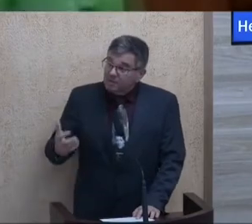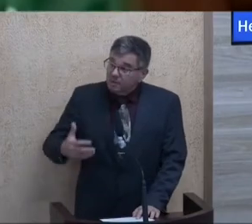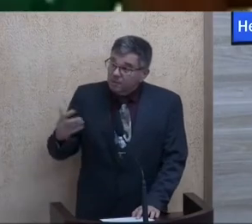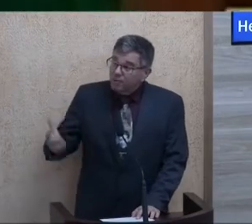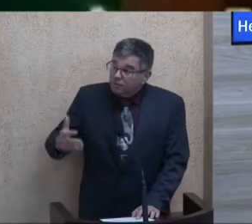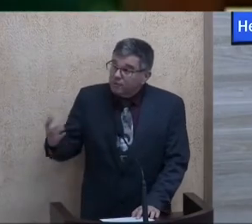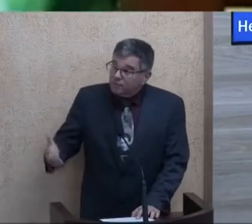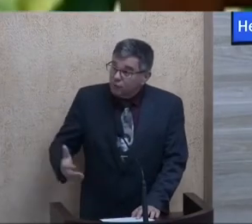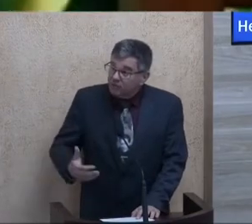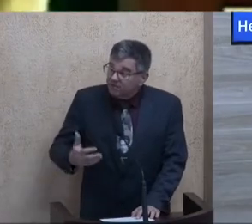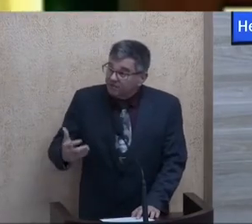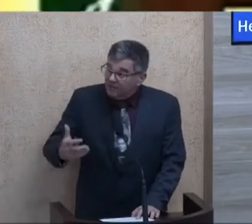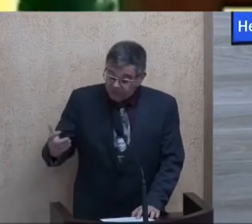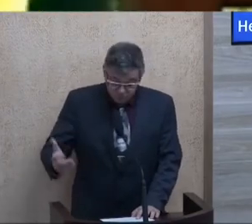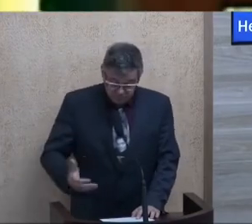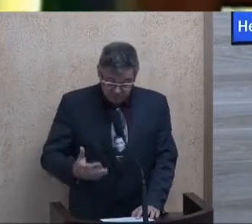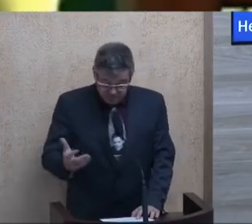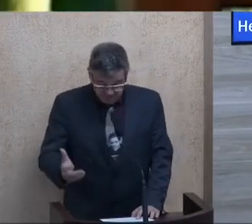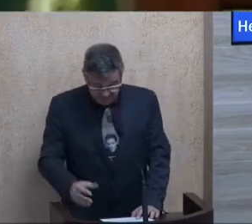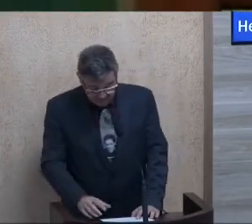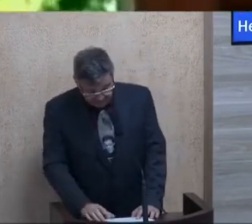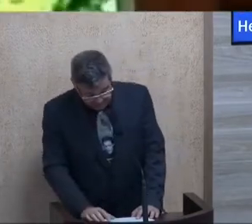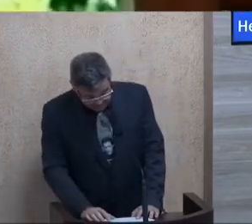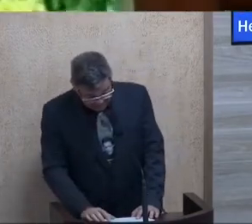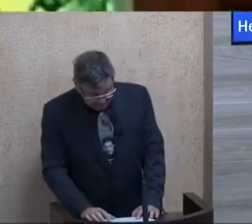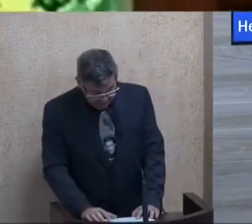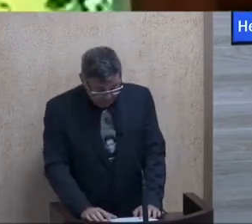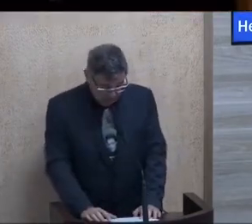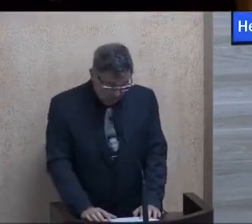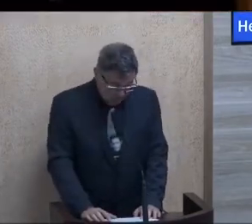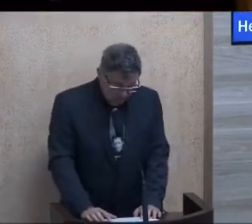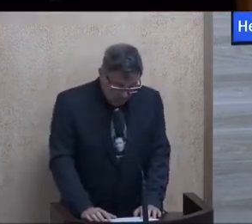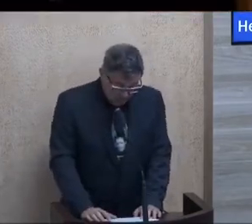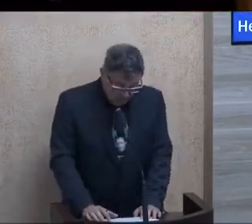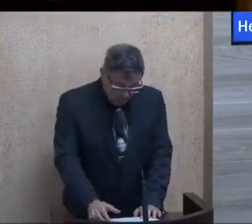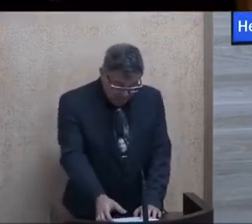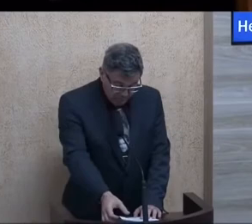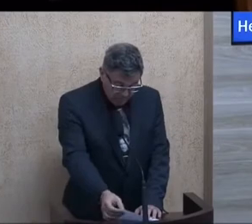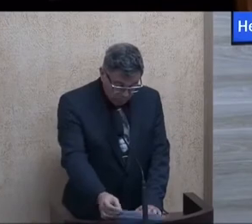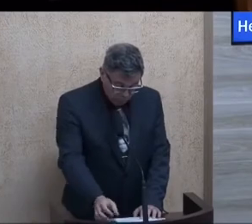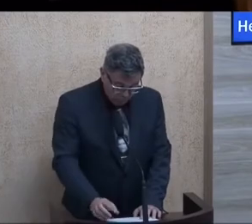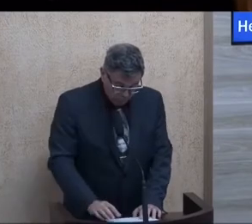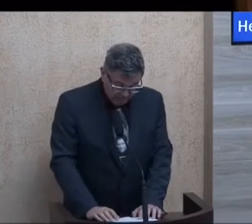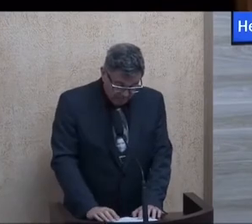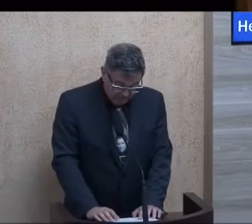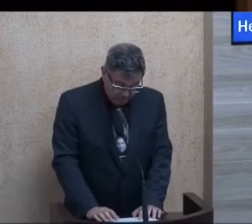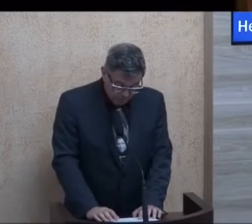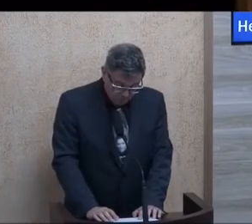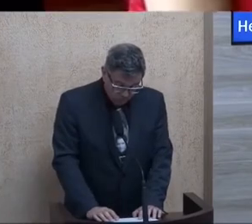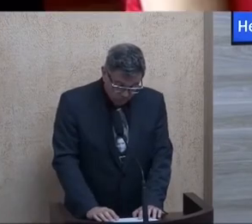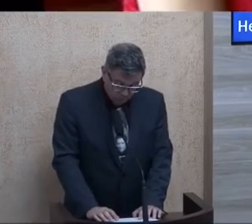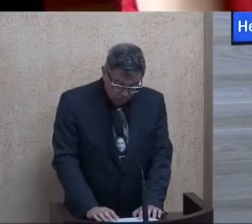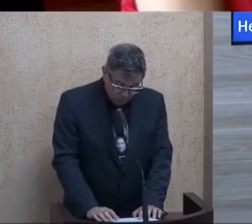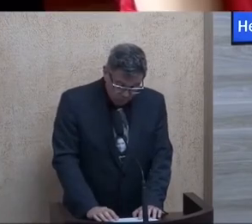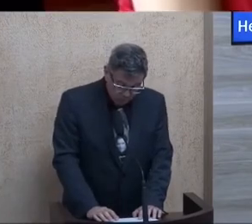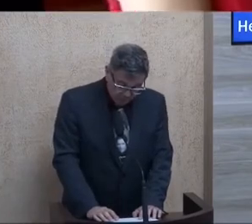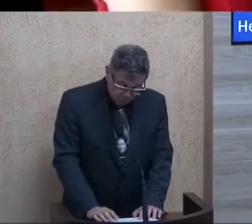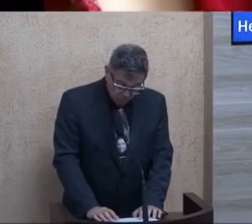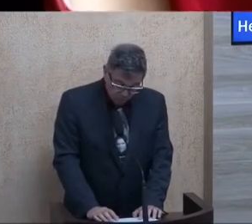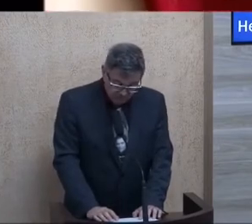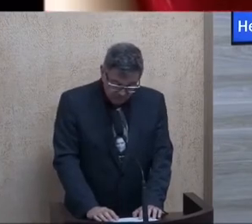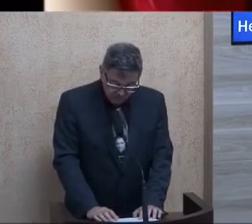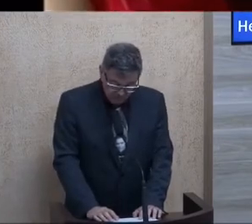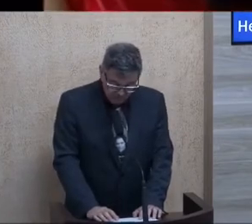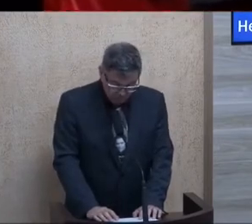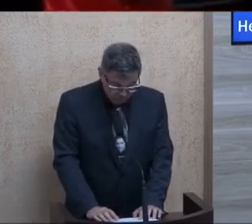suas proposituras em suas peças teatrais. O primeiro grupo teatral continuou e